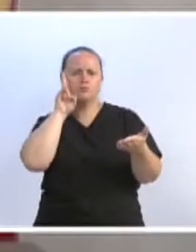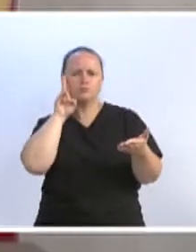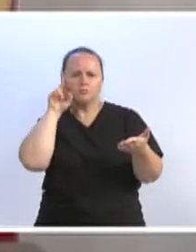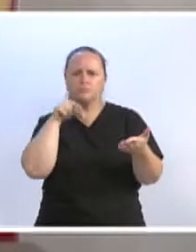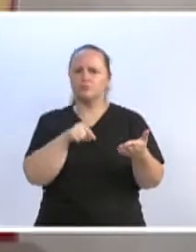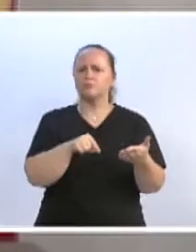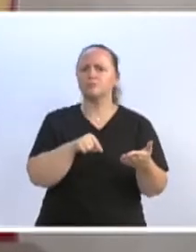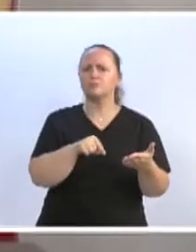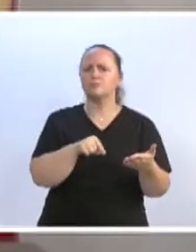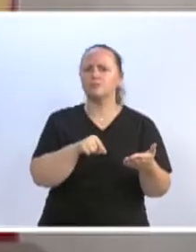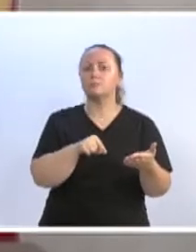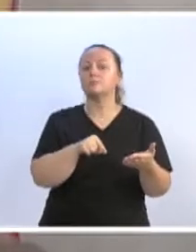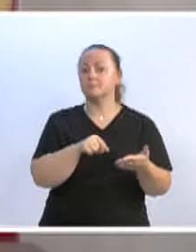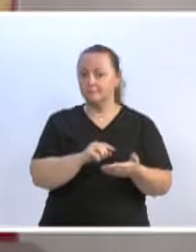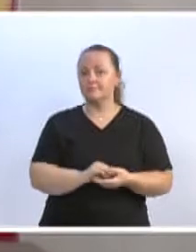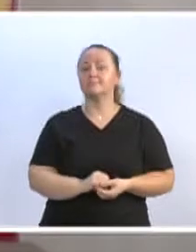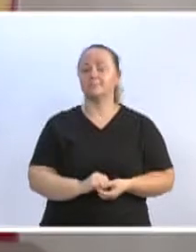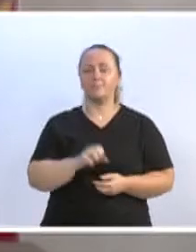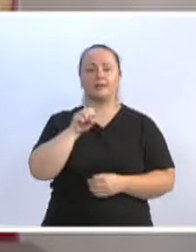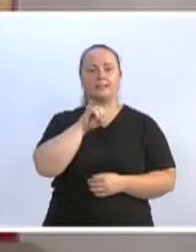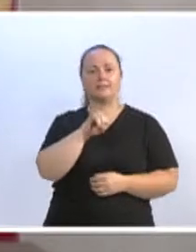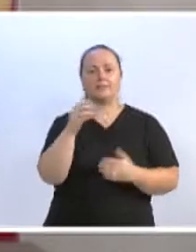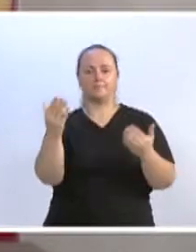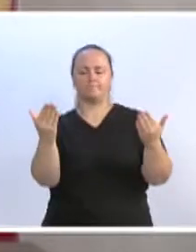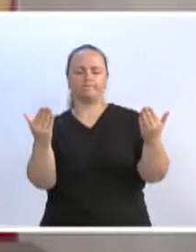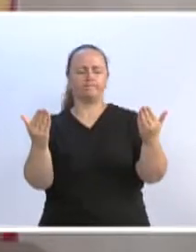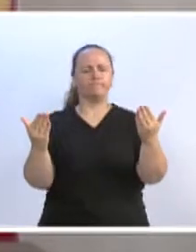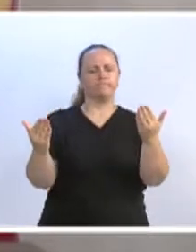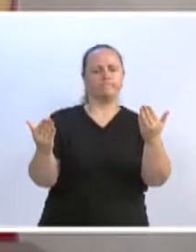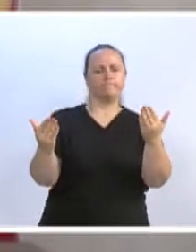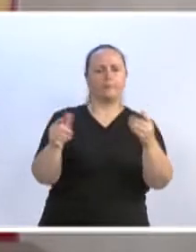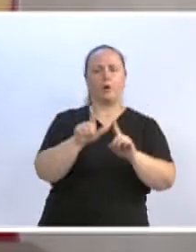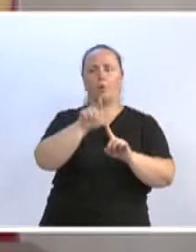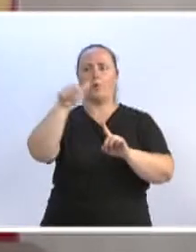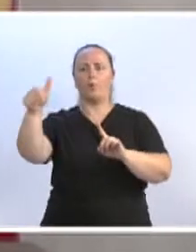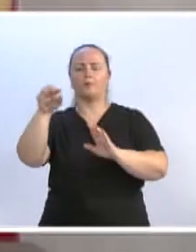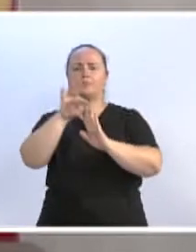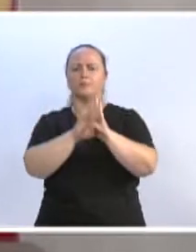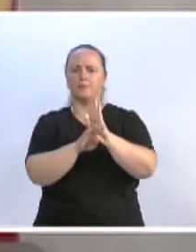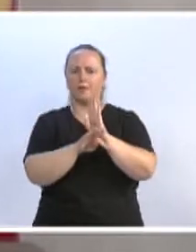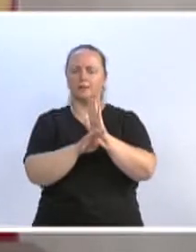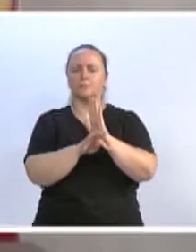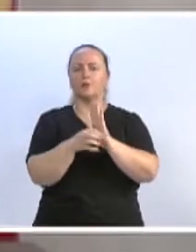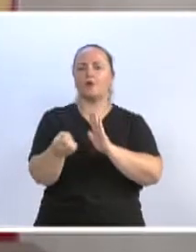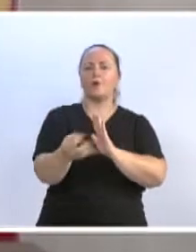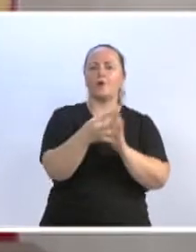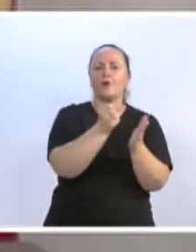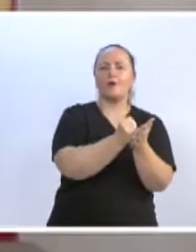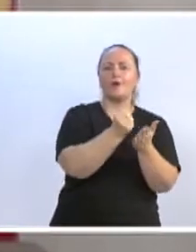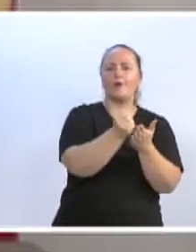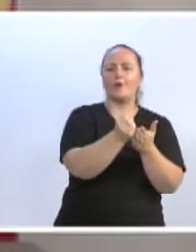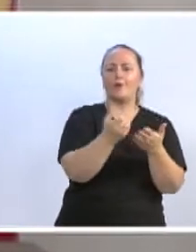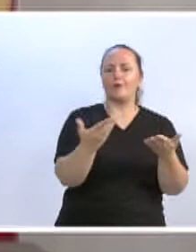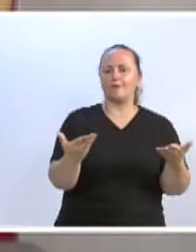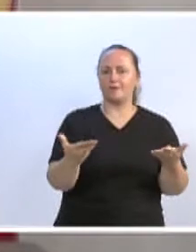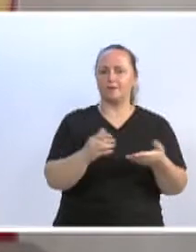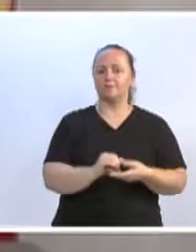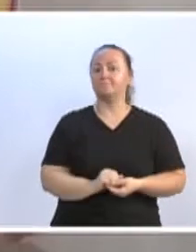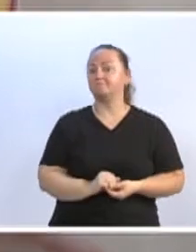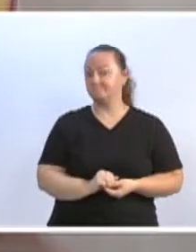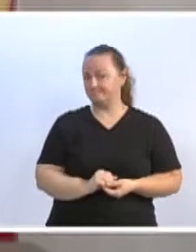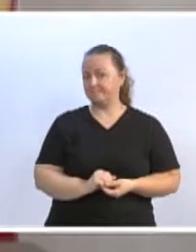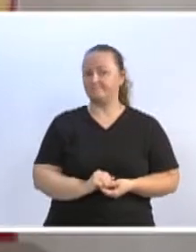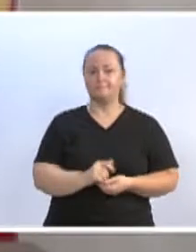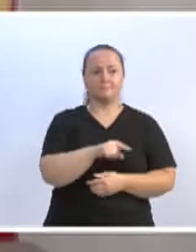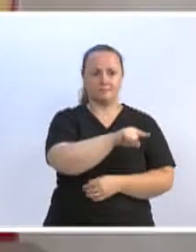por isso, se você comparar o Novo Testamento com vários outros textos. Por exemplo, todos vocês já ouviram falar, quem